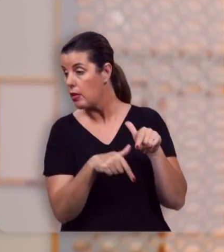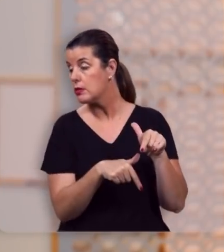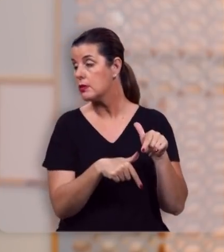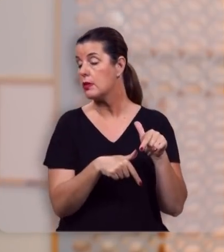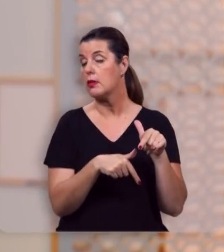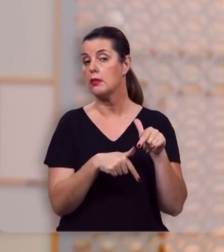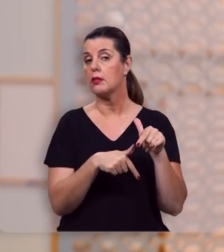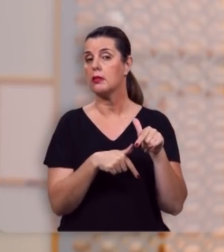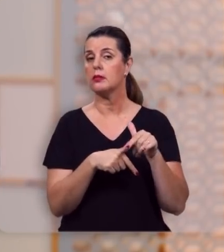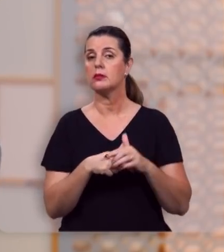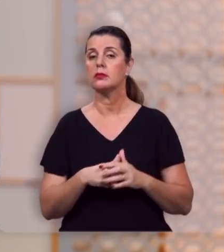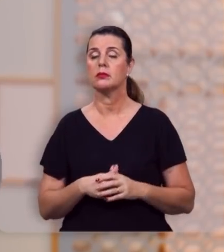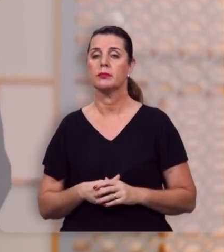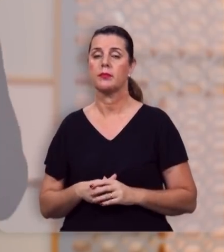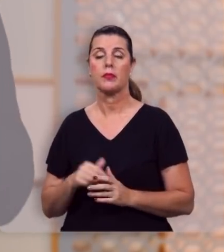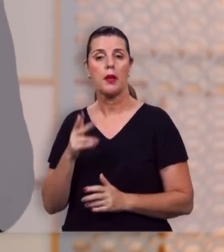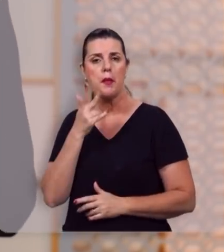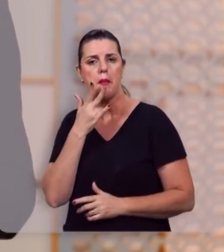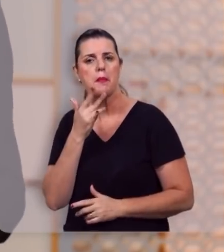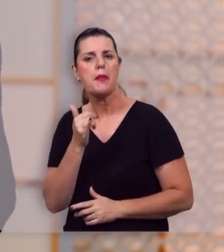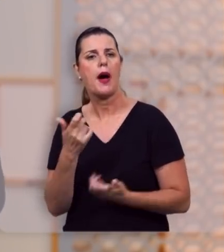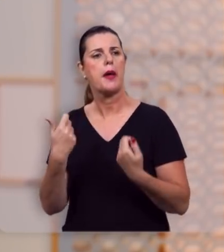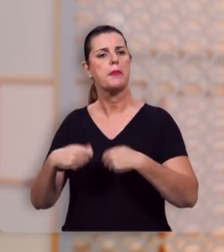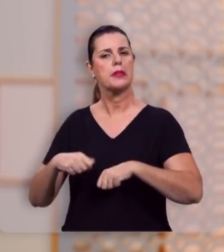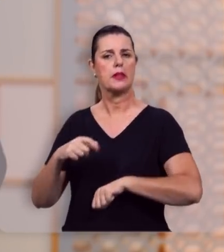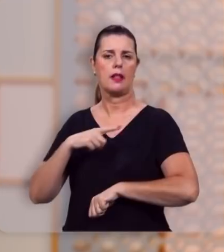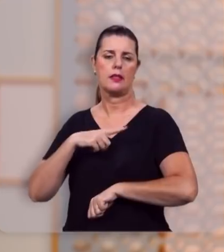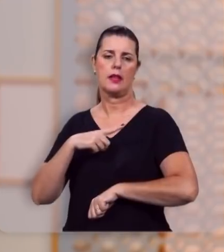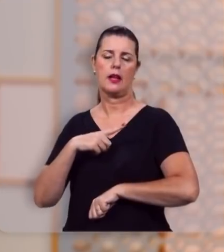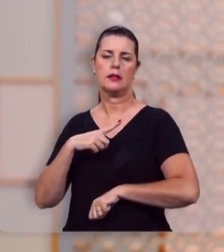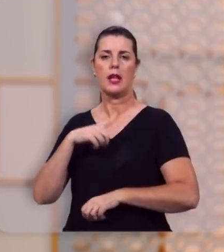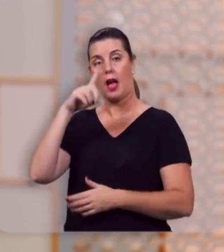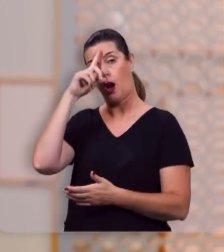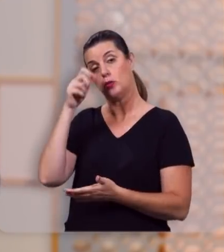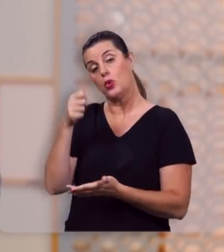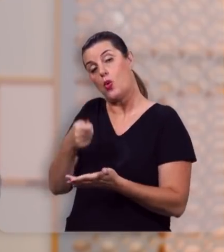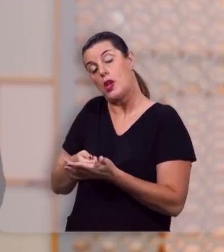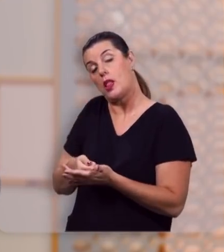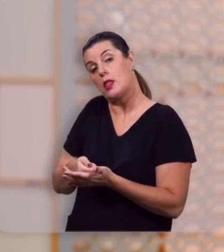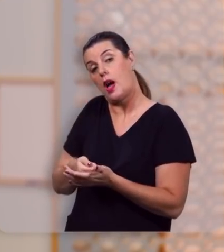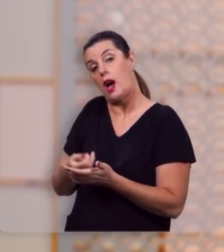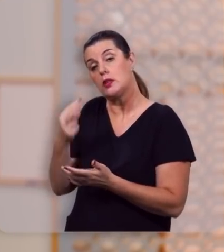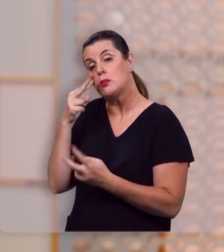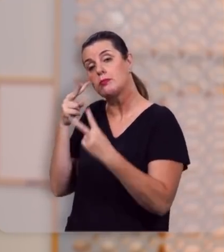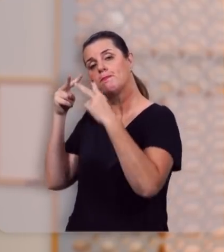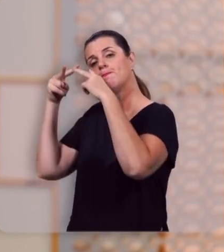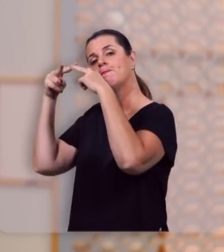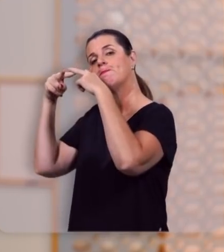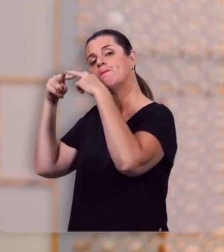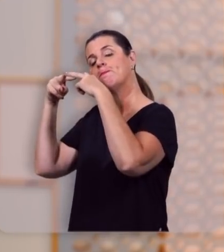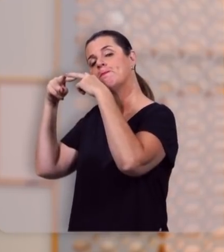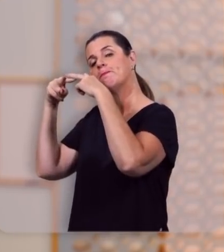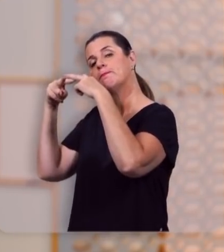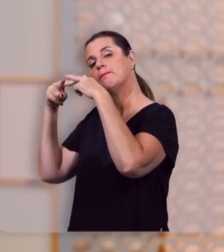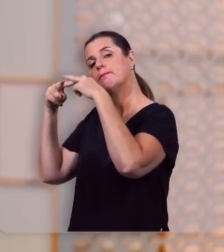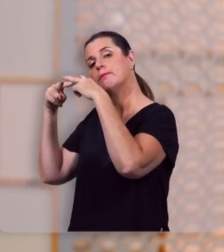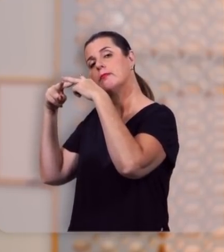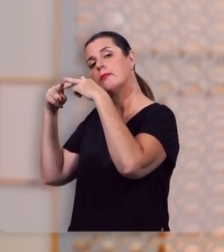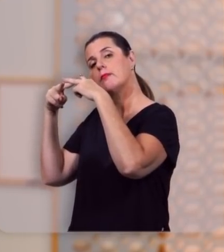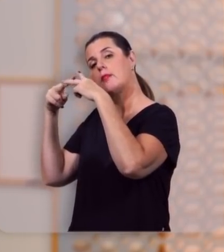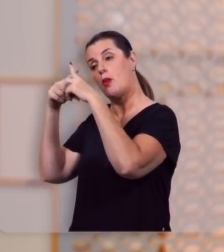caminho. Os pais precisam ter essa autoridade para olhar nos olhos, para